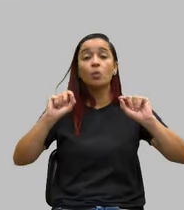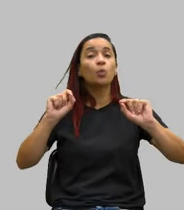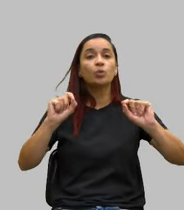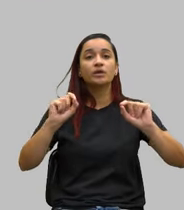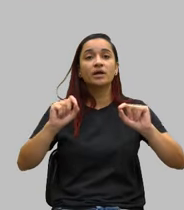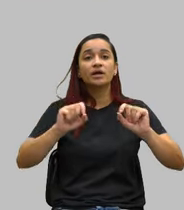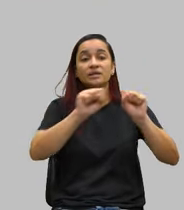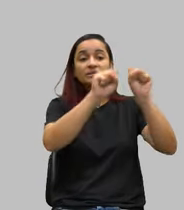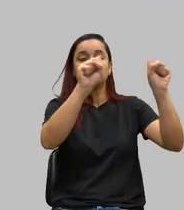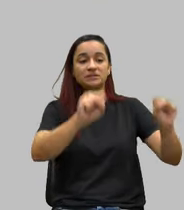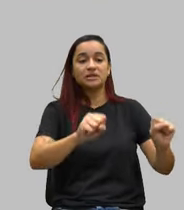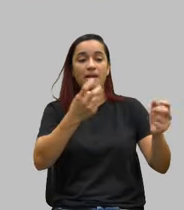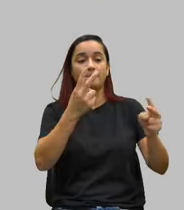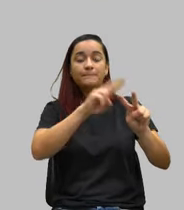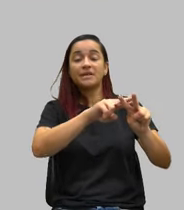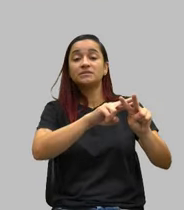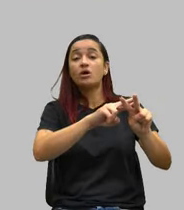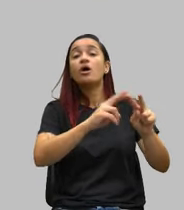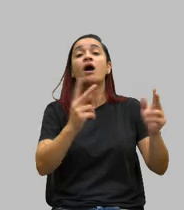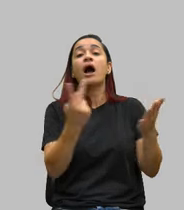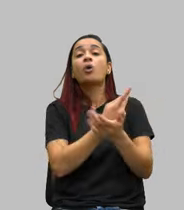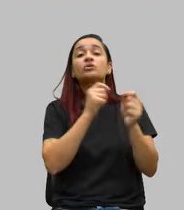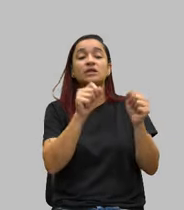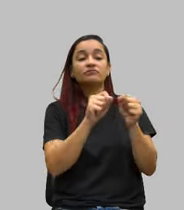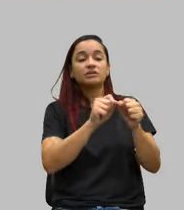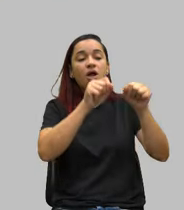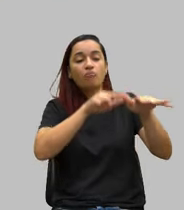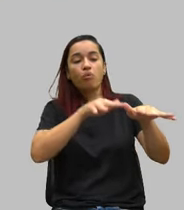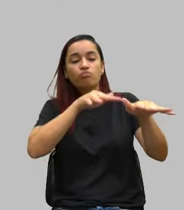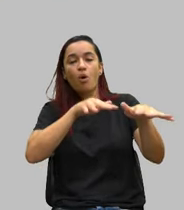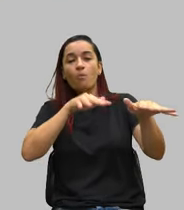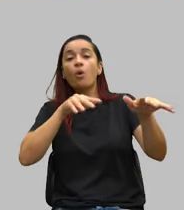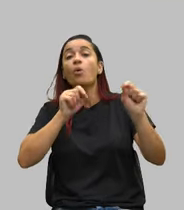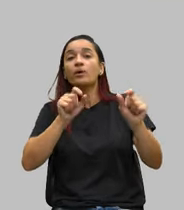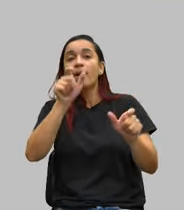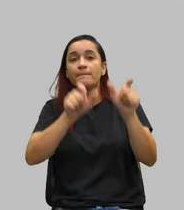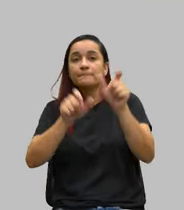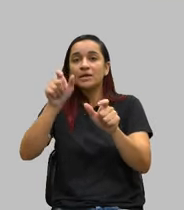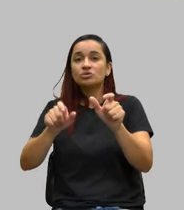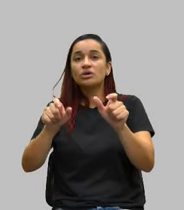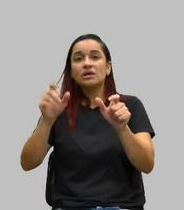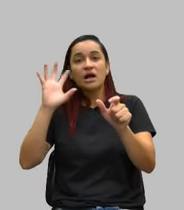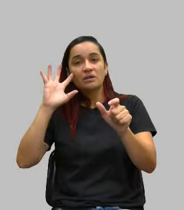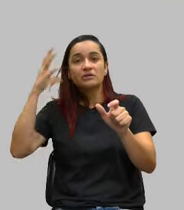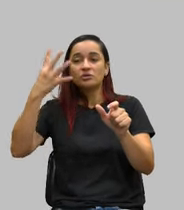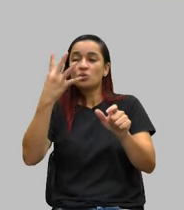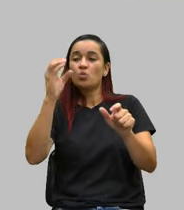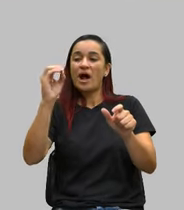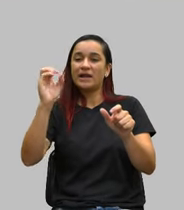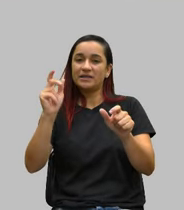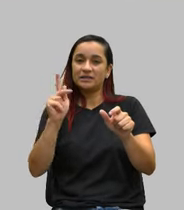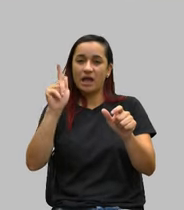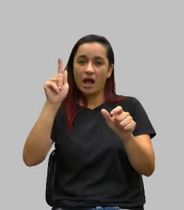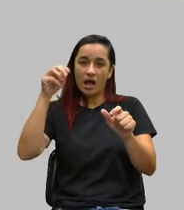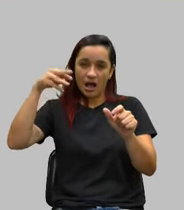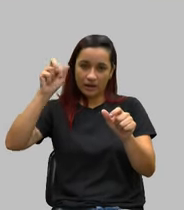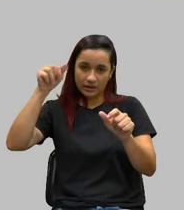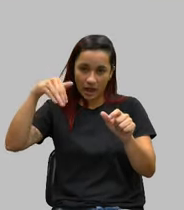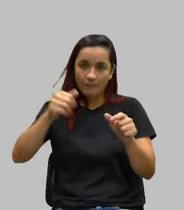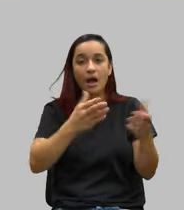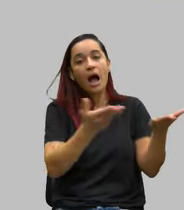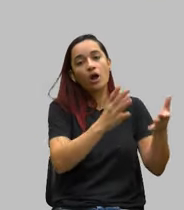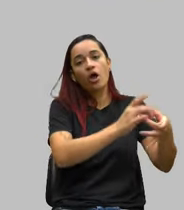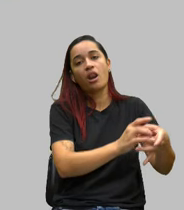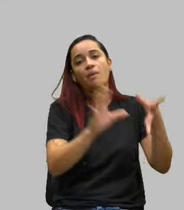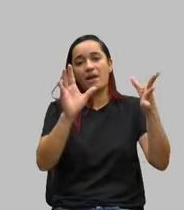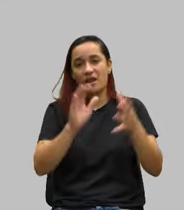todo o país se fizesse um mutirão para que as pessoas já até 40 G fossem fossem colocados em liberdade então assim Deputado bosc ninguém tá